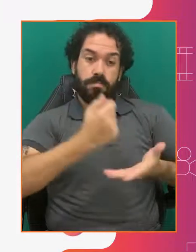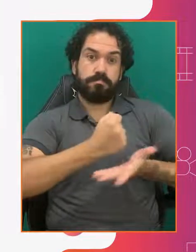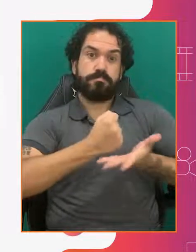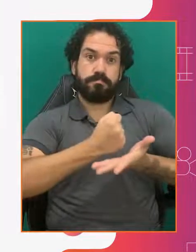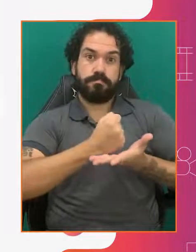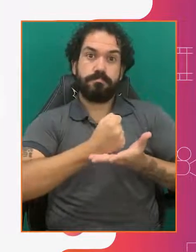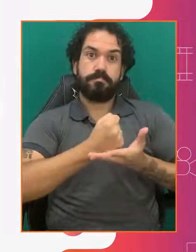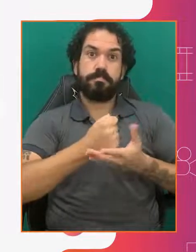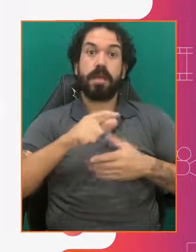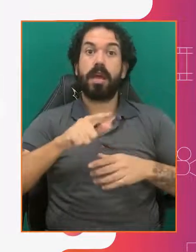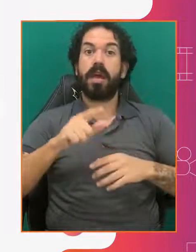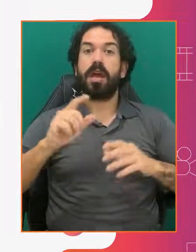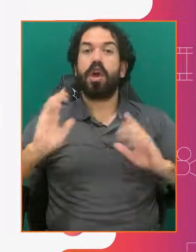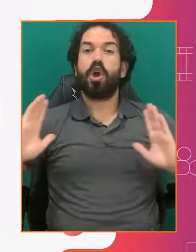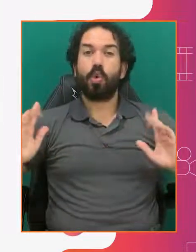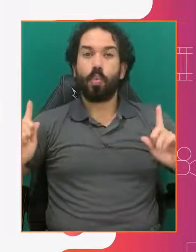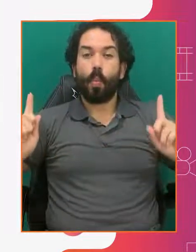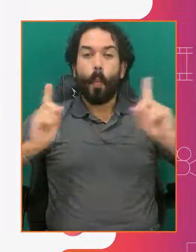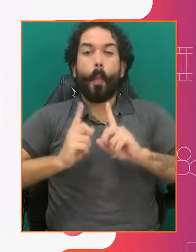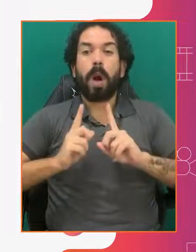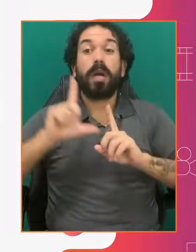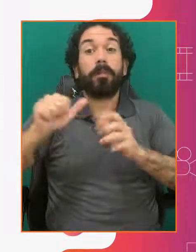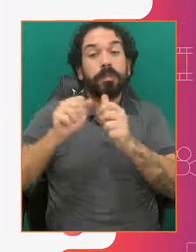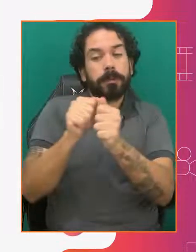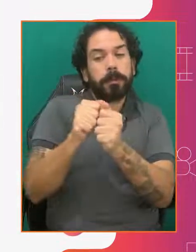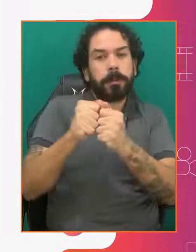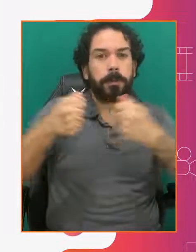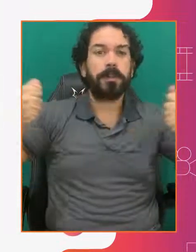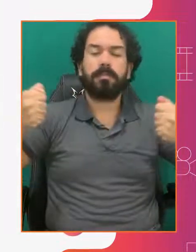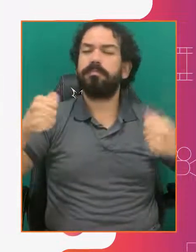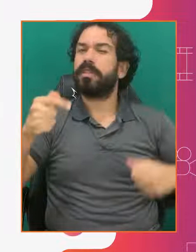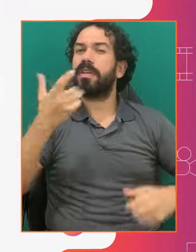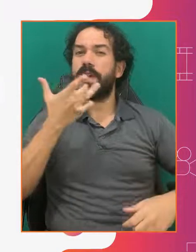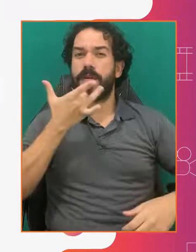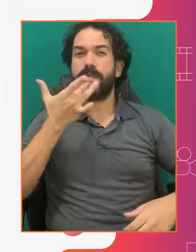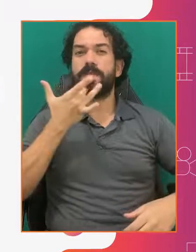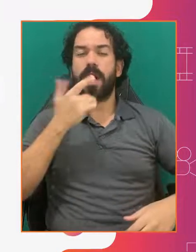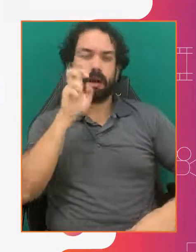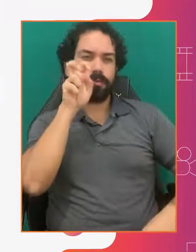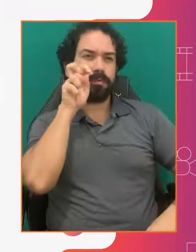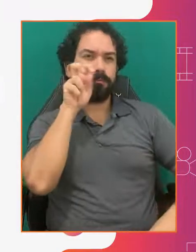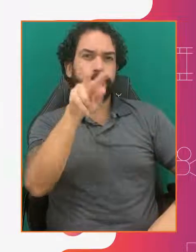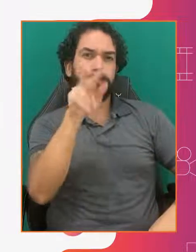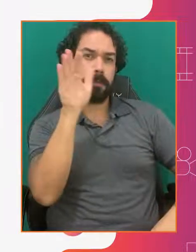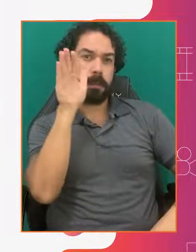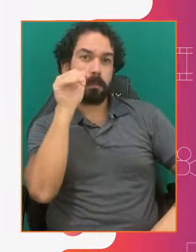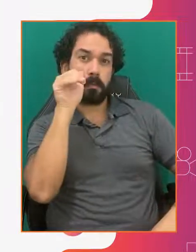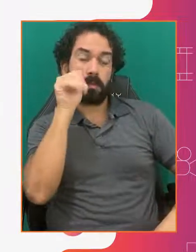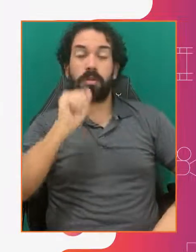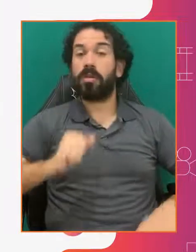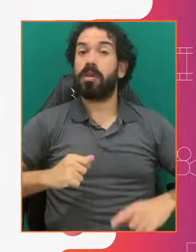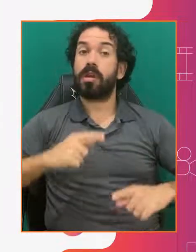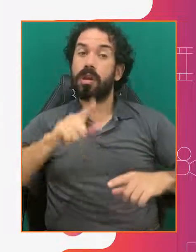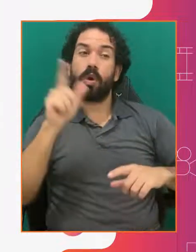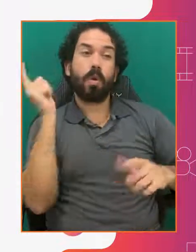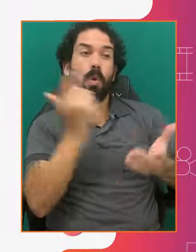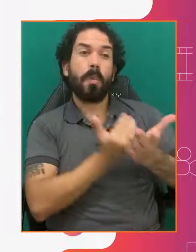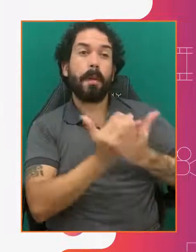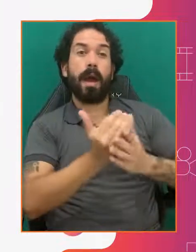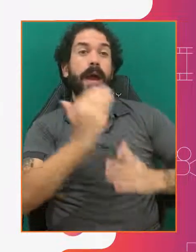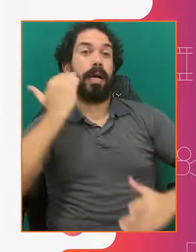o comprimir e esticar. Ele é um princípio bem fácil de se observar e quando você